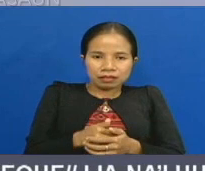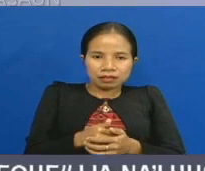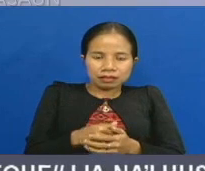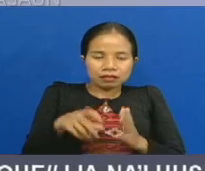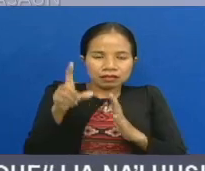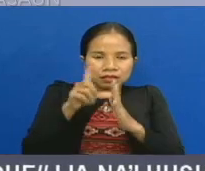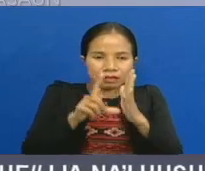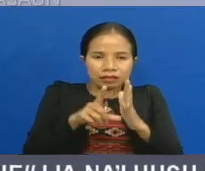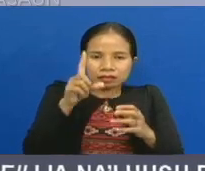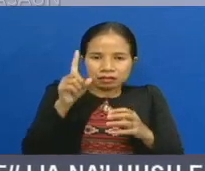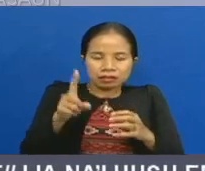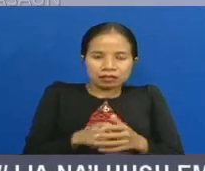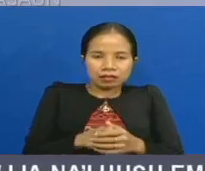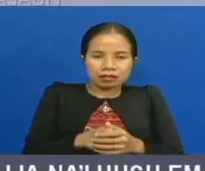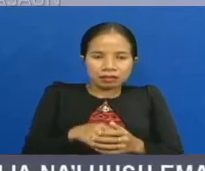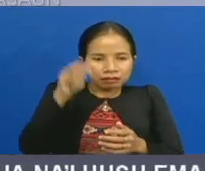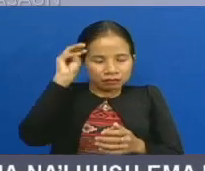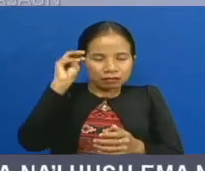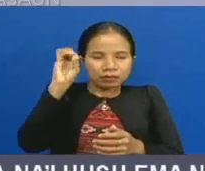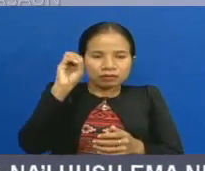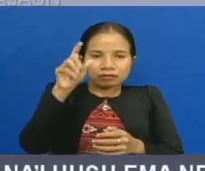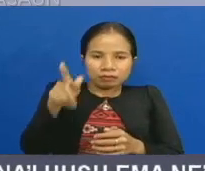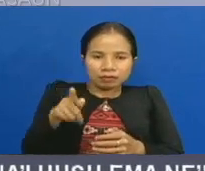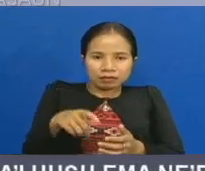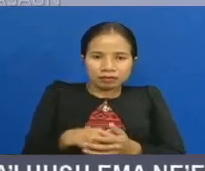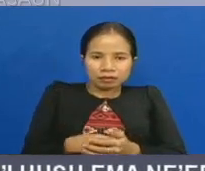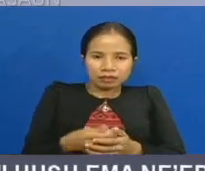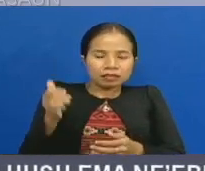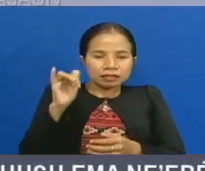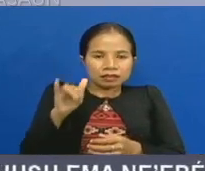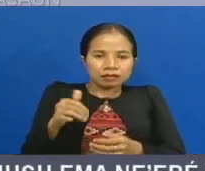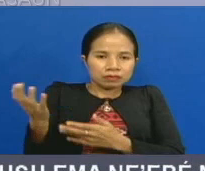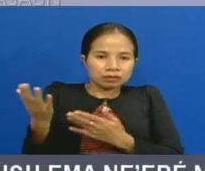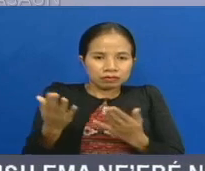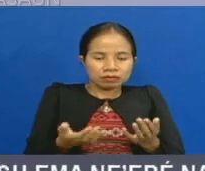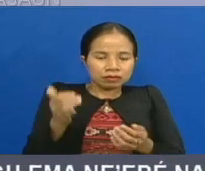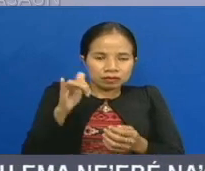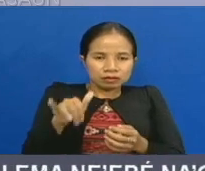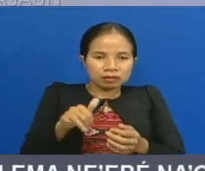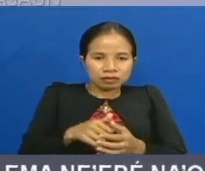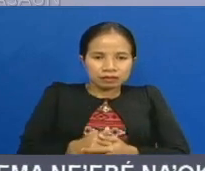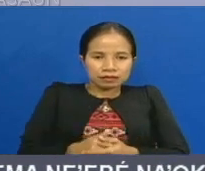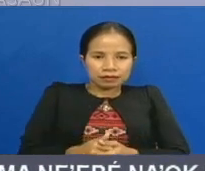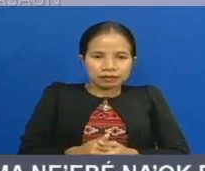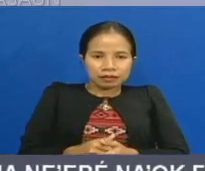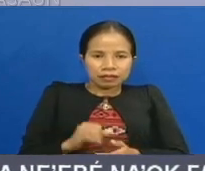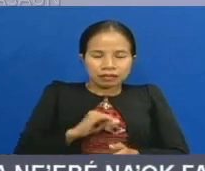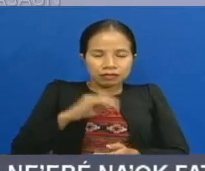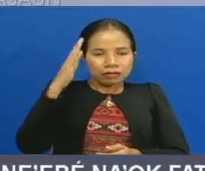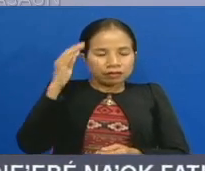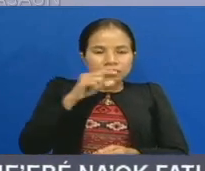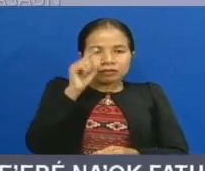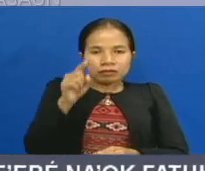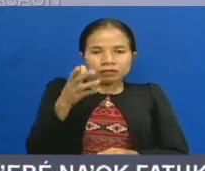ida da Bahia Obras Públicas. Seremos canalizando a Bahia Sirene Direção. A minha pergunta é capaz de